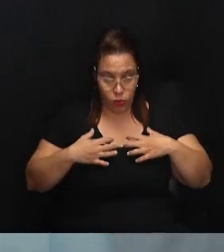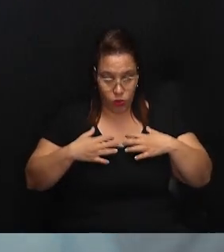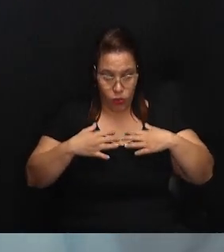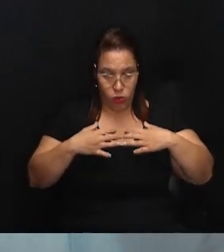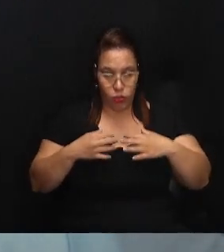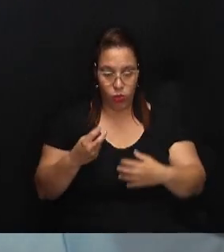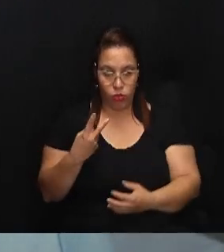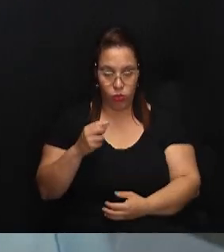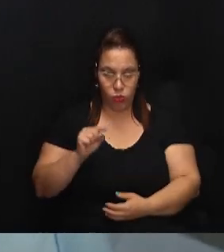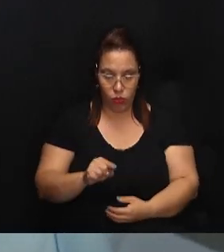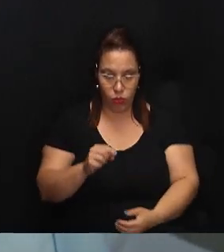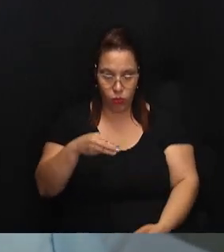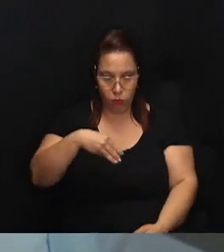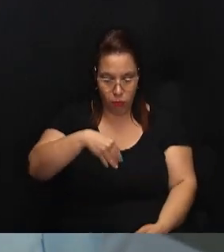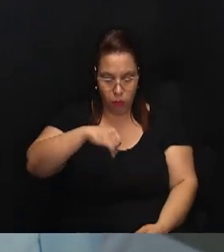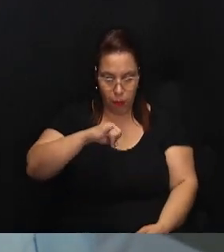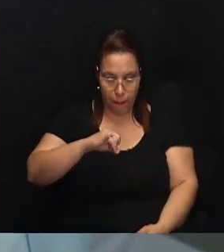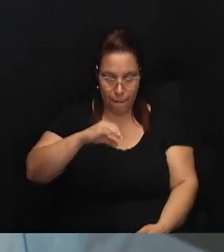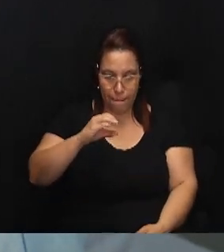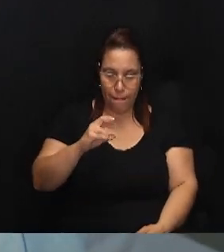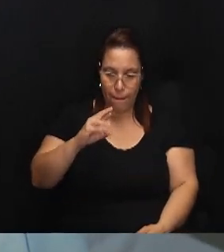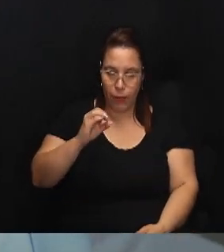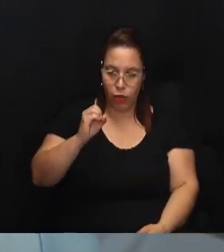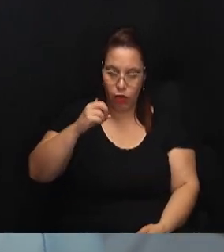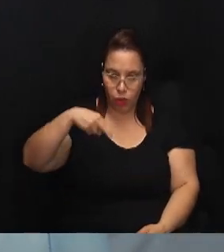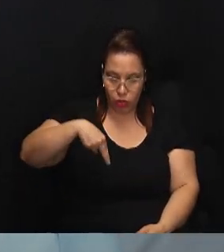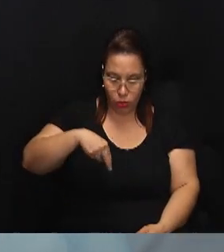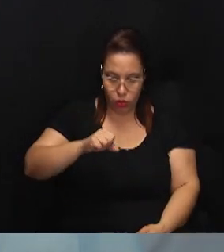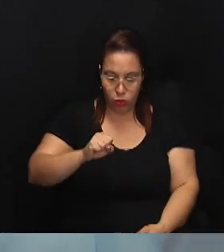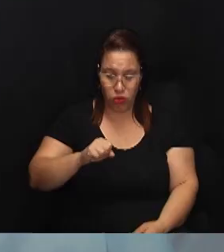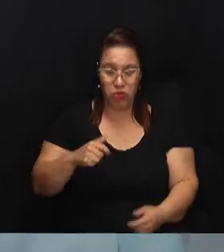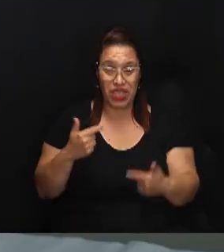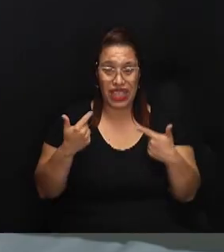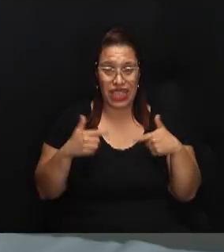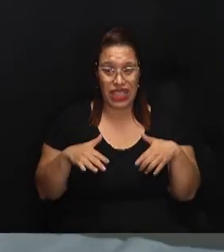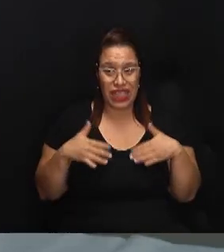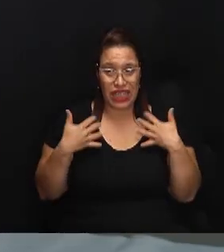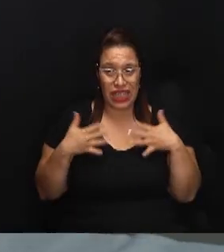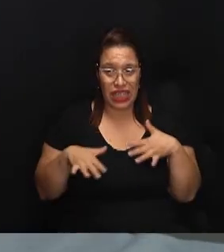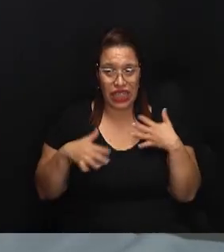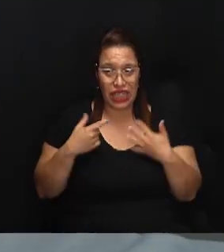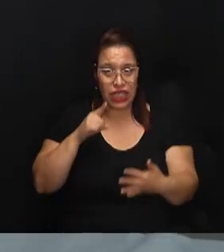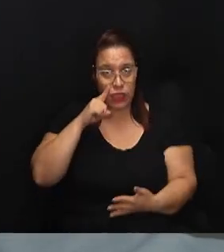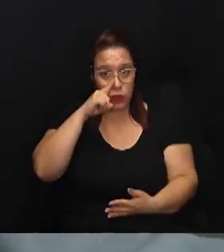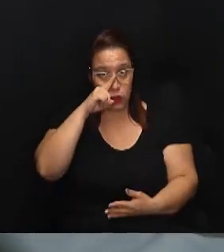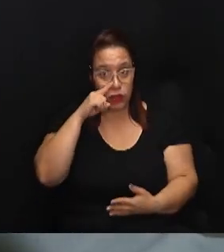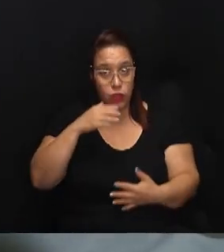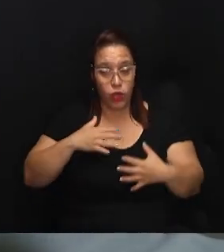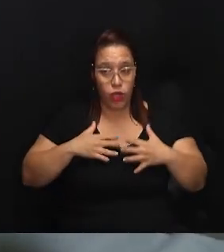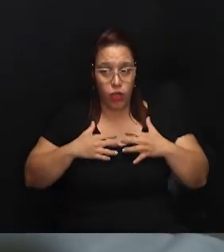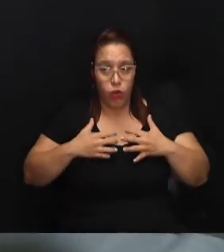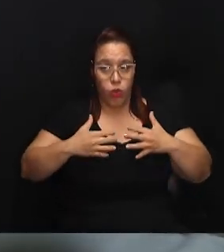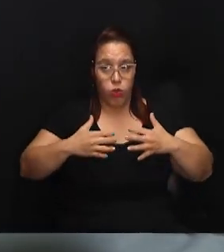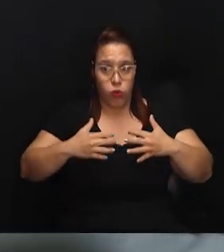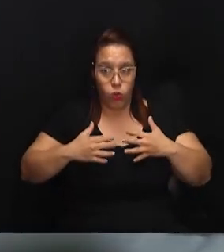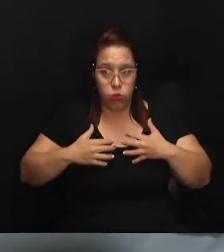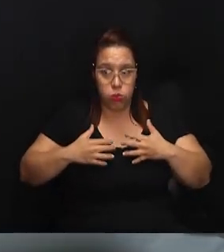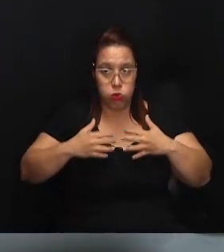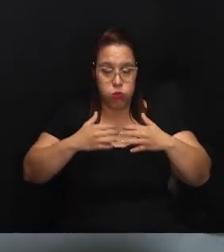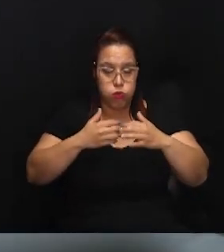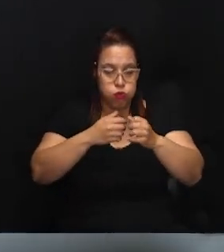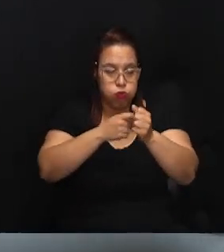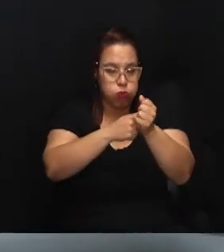nos pulmões. Já as partículas de 2 microns são ainda mais prejudiciais, pois podem penetrar na